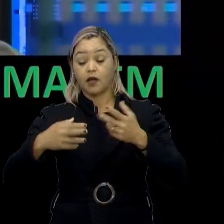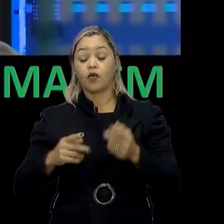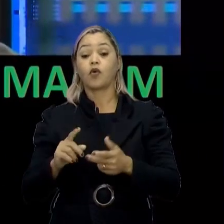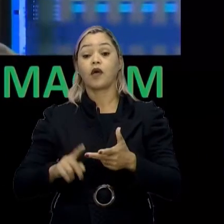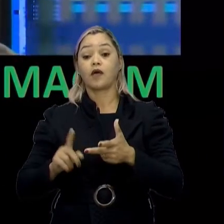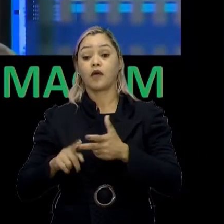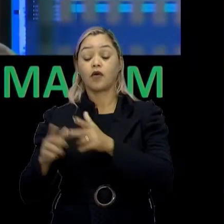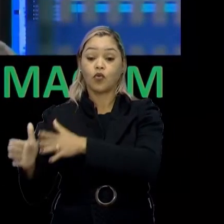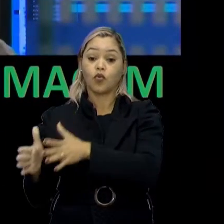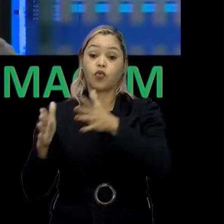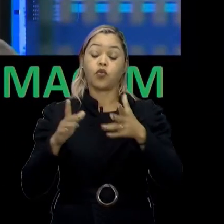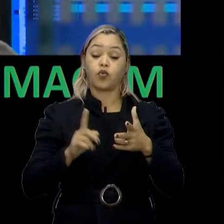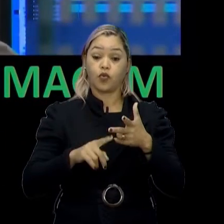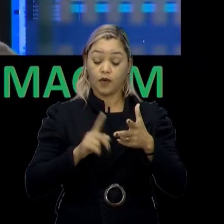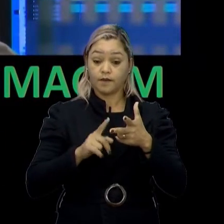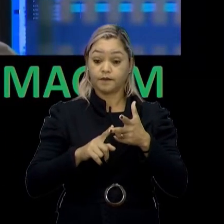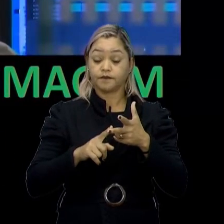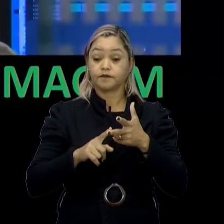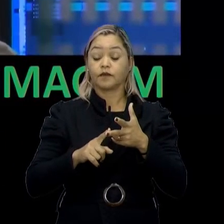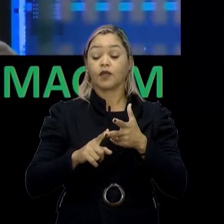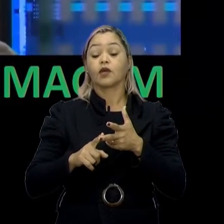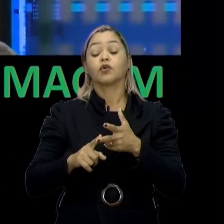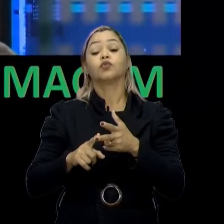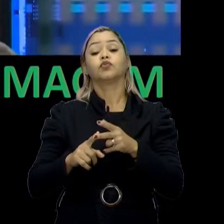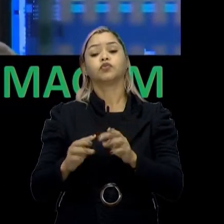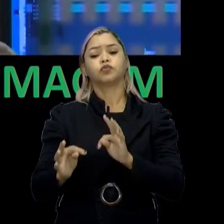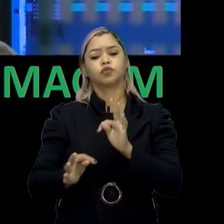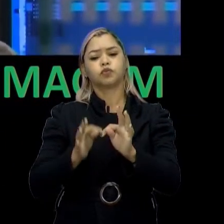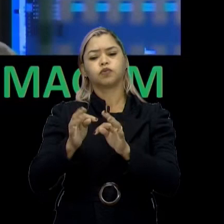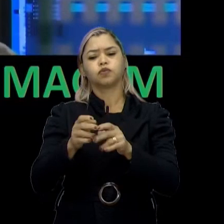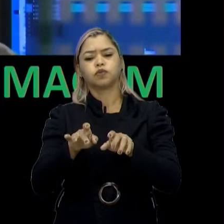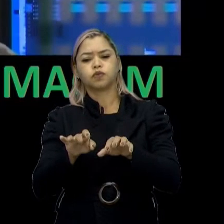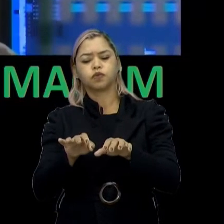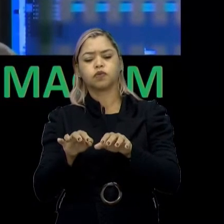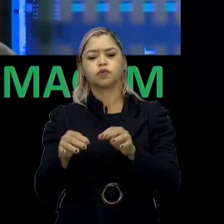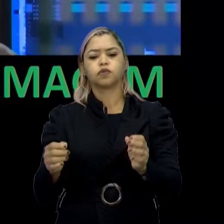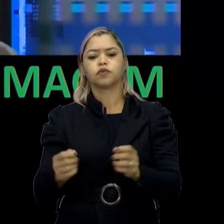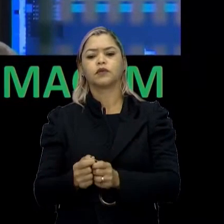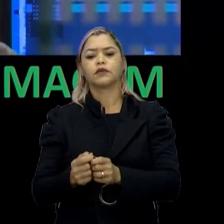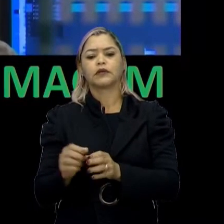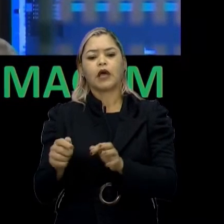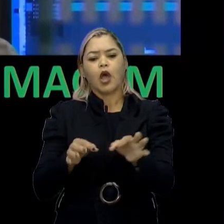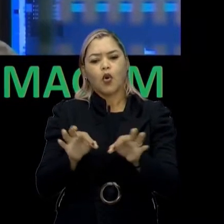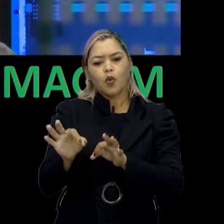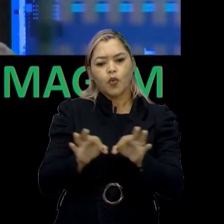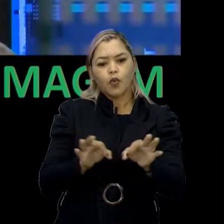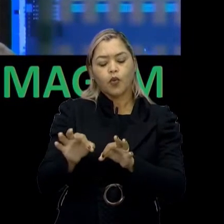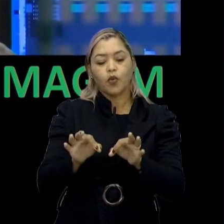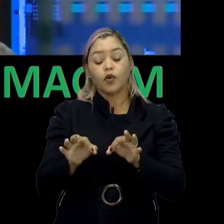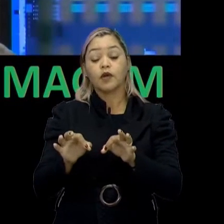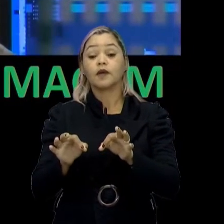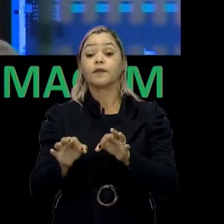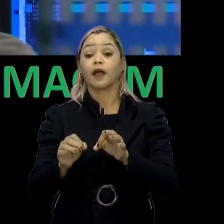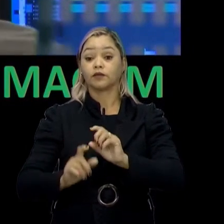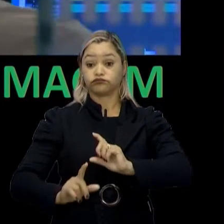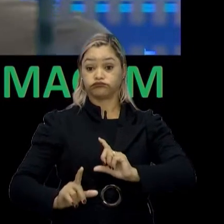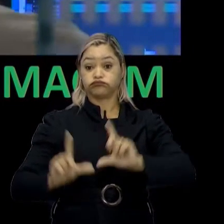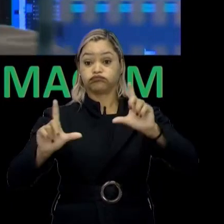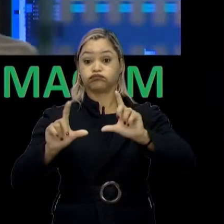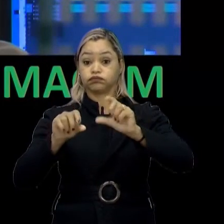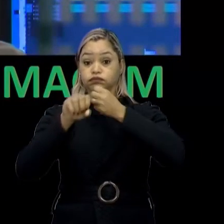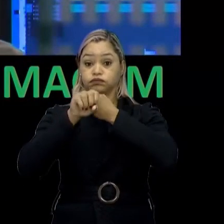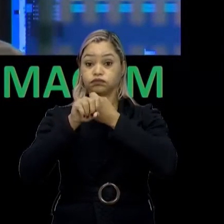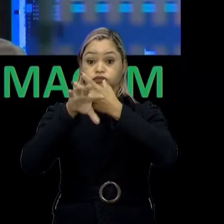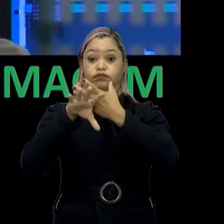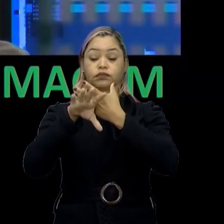passo? Editar esse material. Esse material tem que ser editado, tem que ser decupado para que chegue na tela das pessoas,